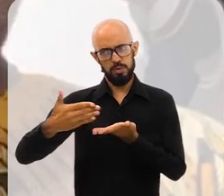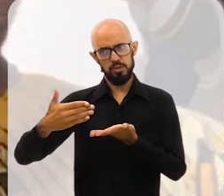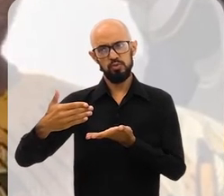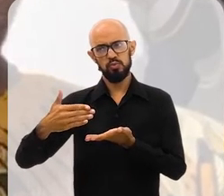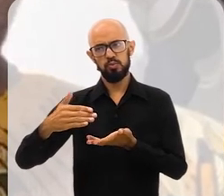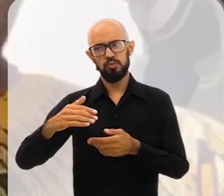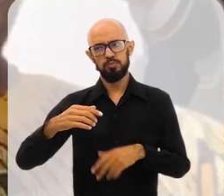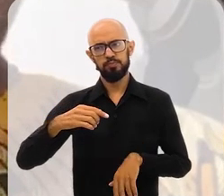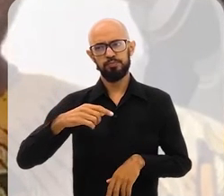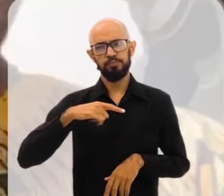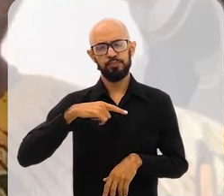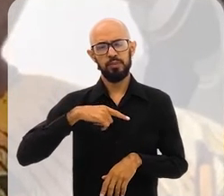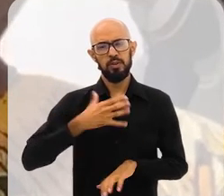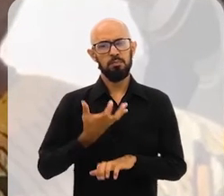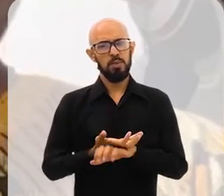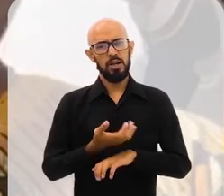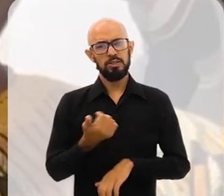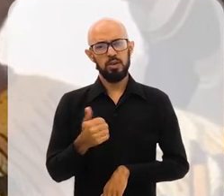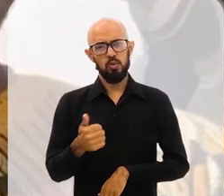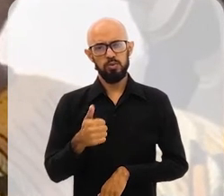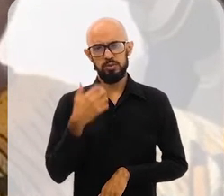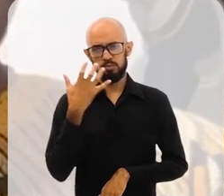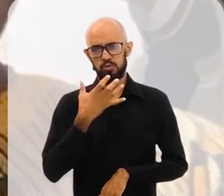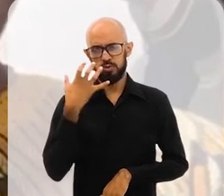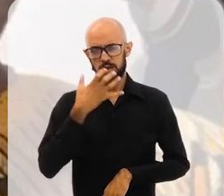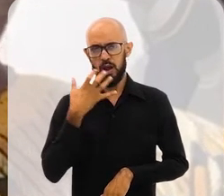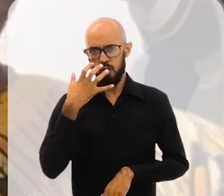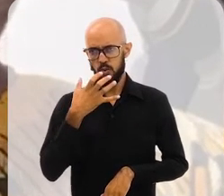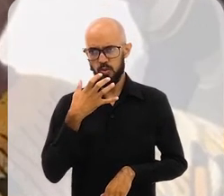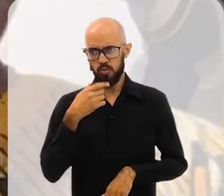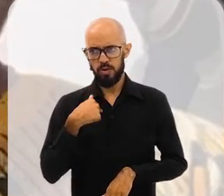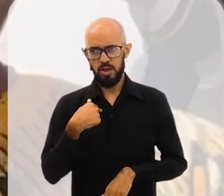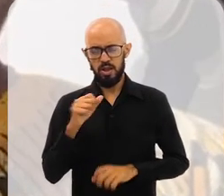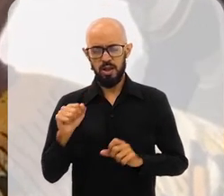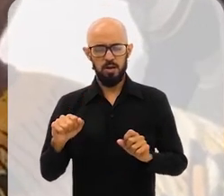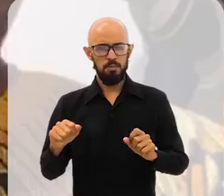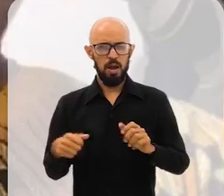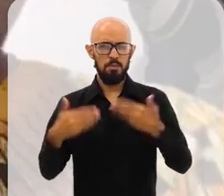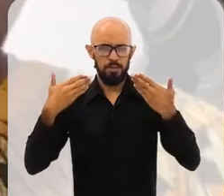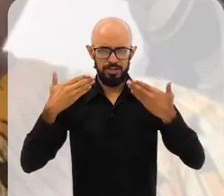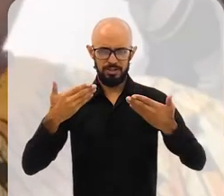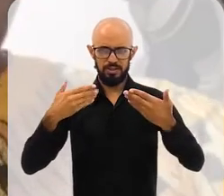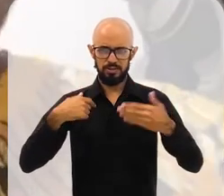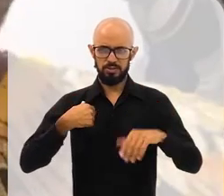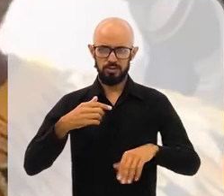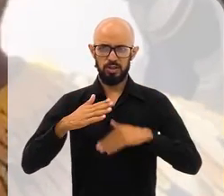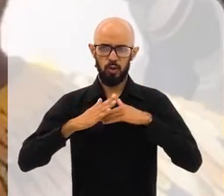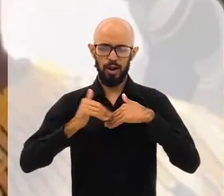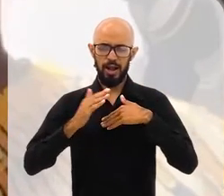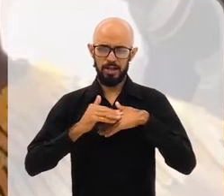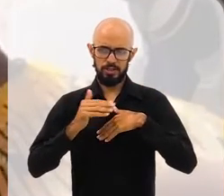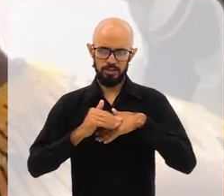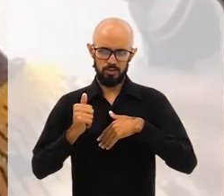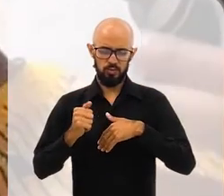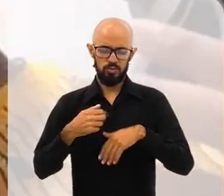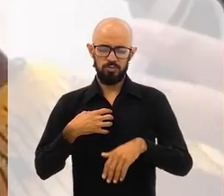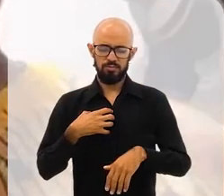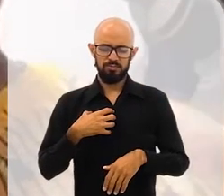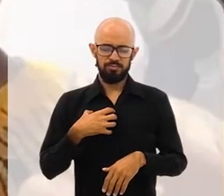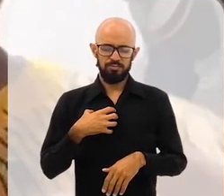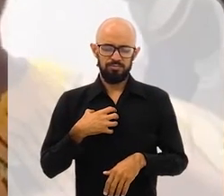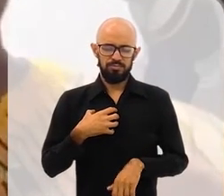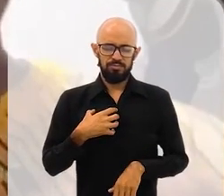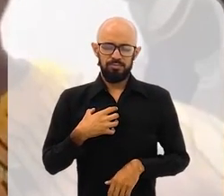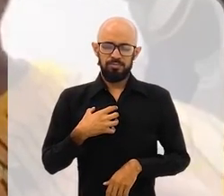é tem Praça Onze musical é um espetáculo que eu tenho um carinho enorme uma